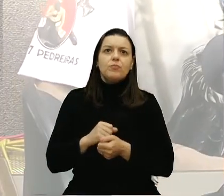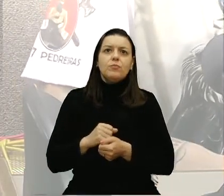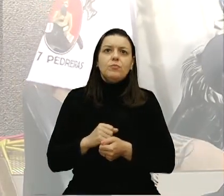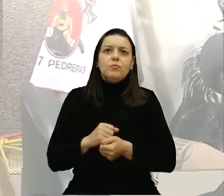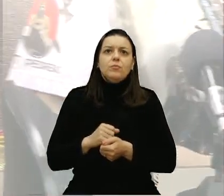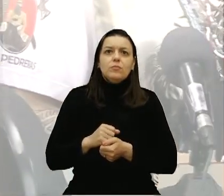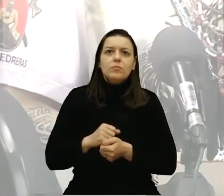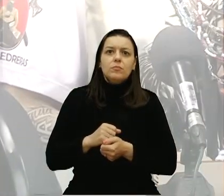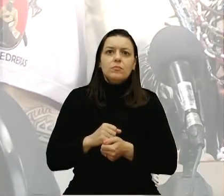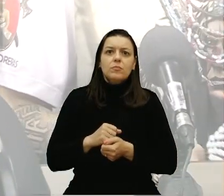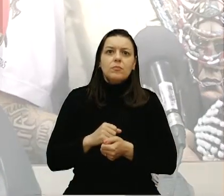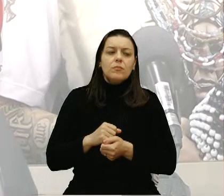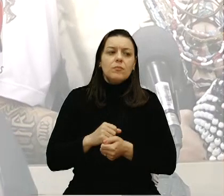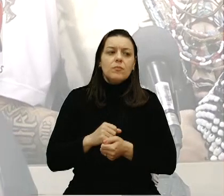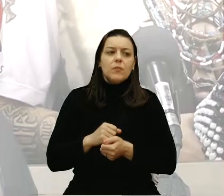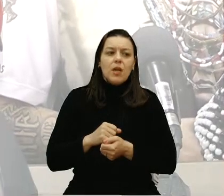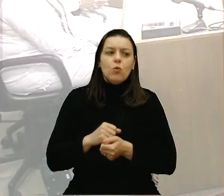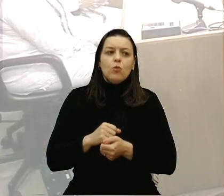Por favor.